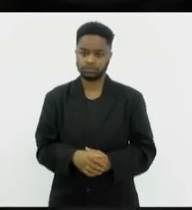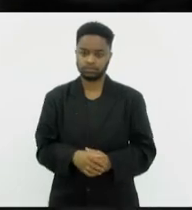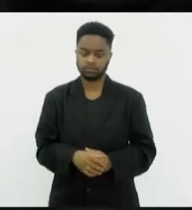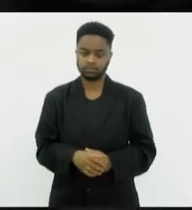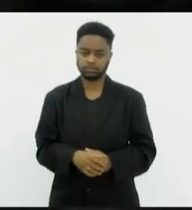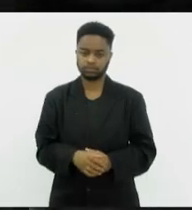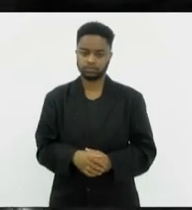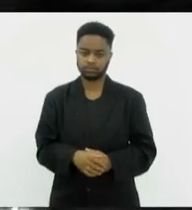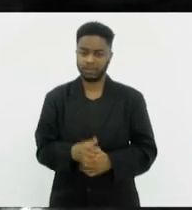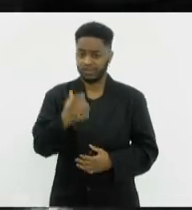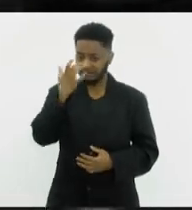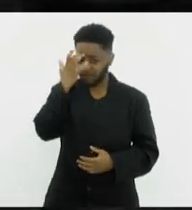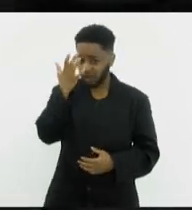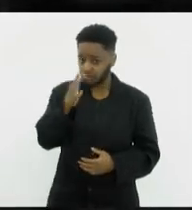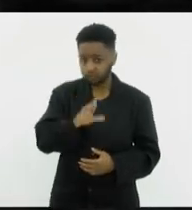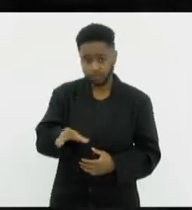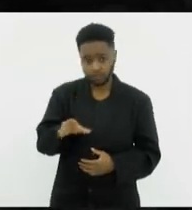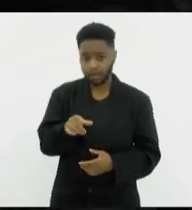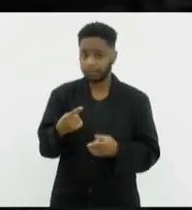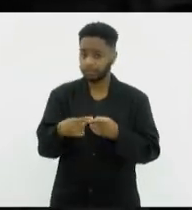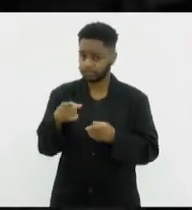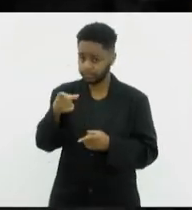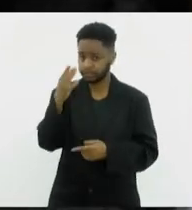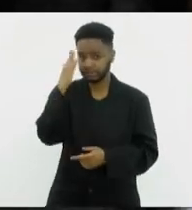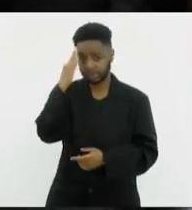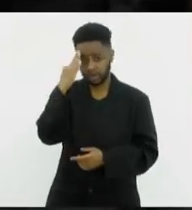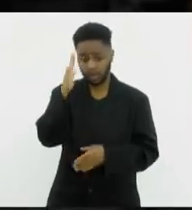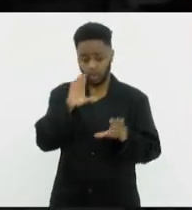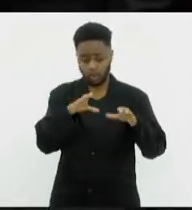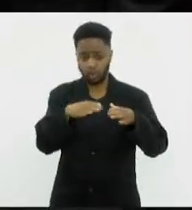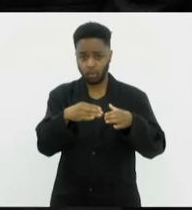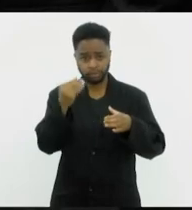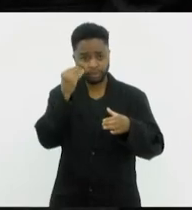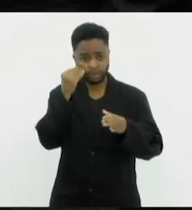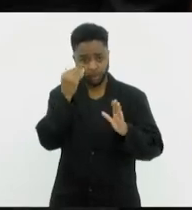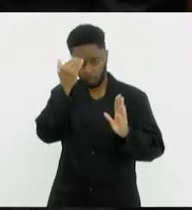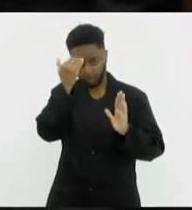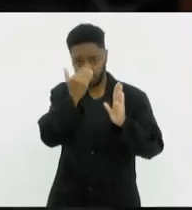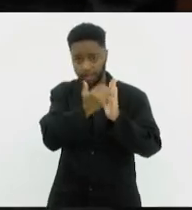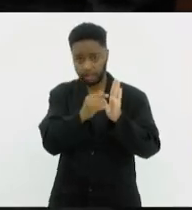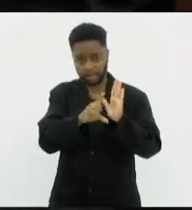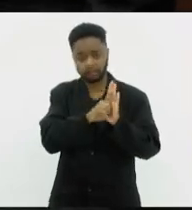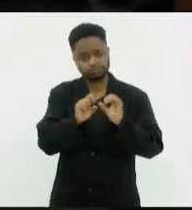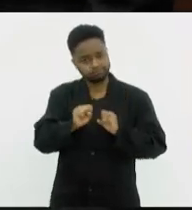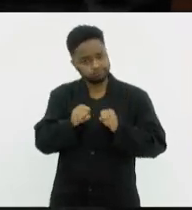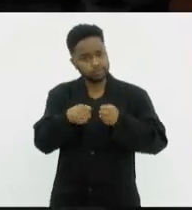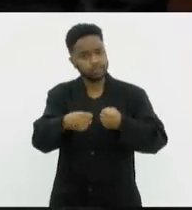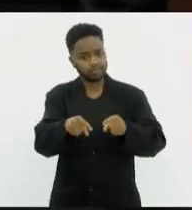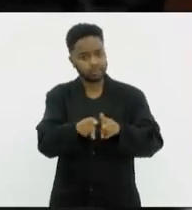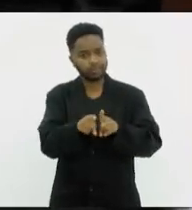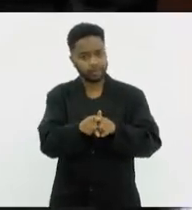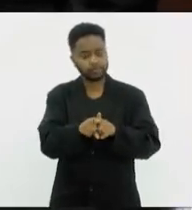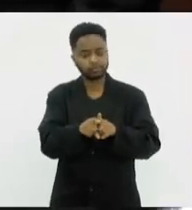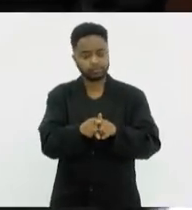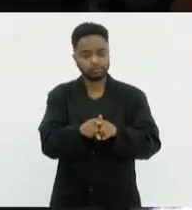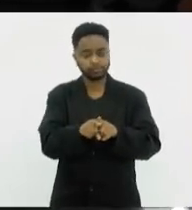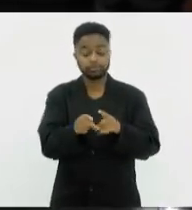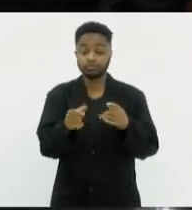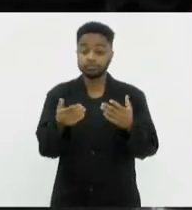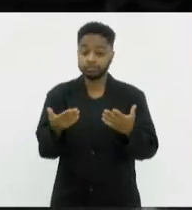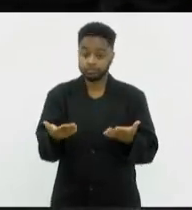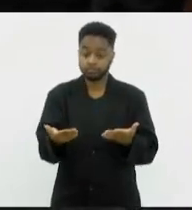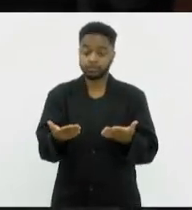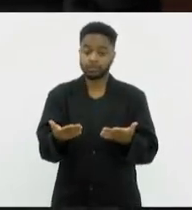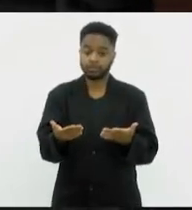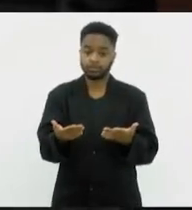E não foi fácil. Sabe que a Comissão do Cumpra se empenhou também pelo cumprimento da sua lei. E